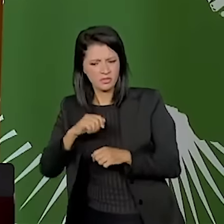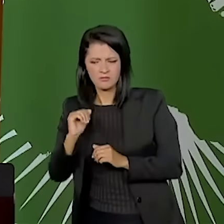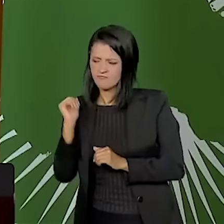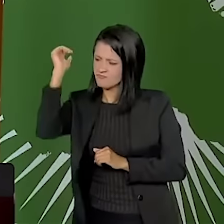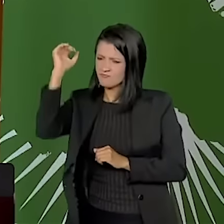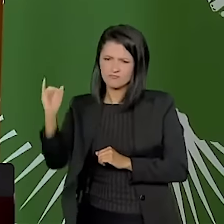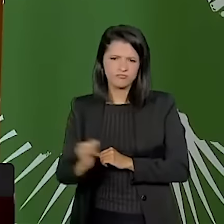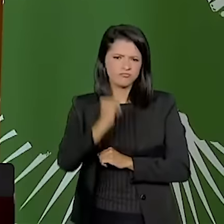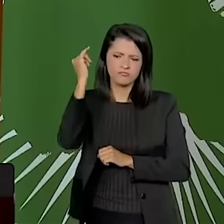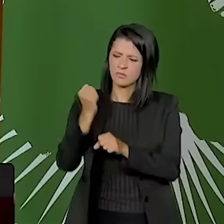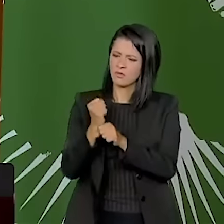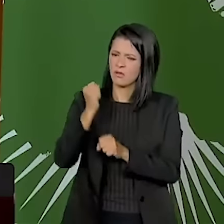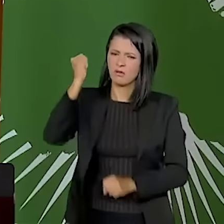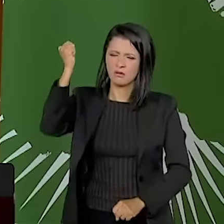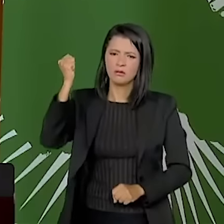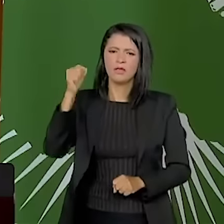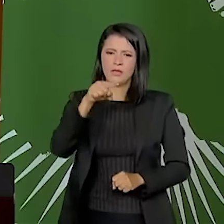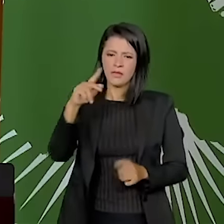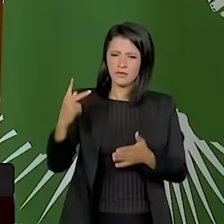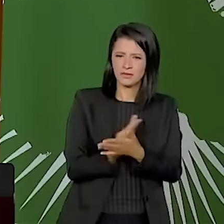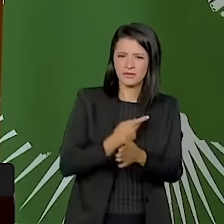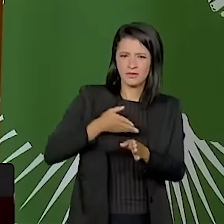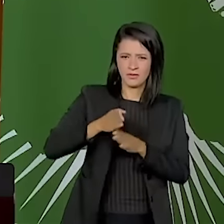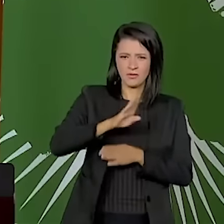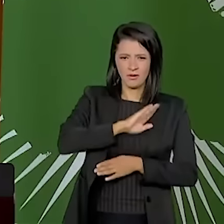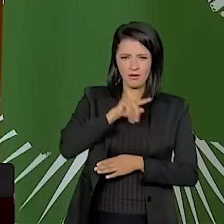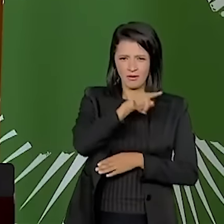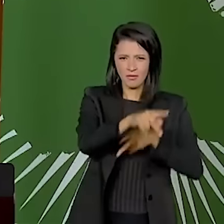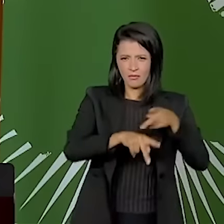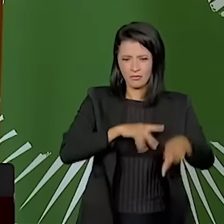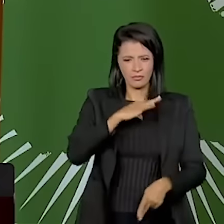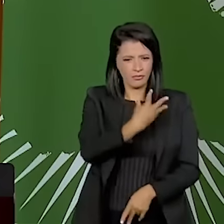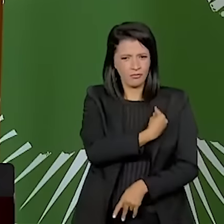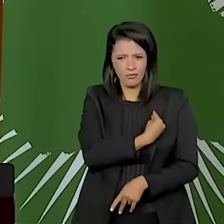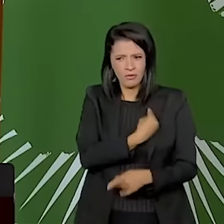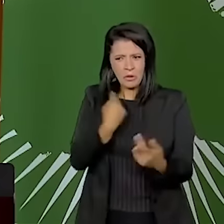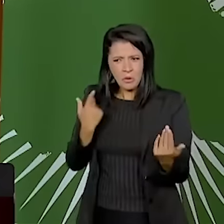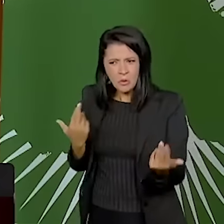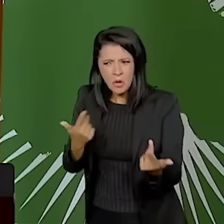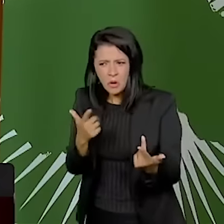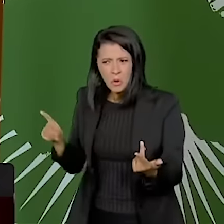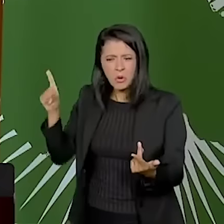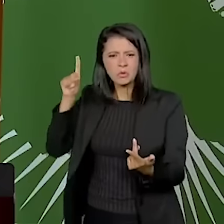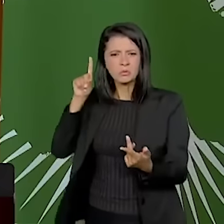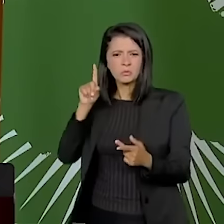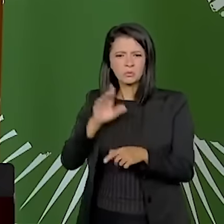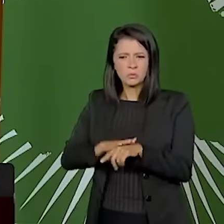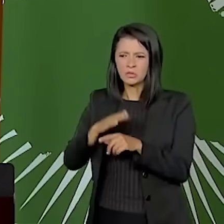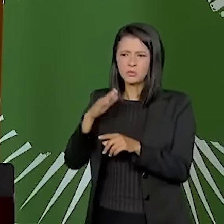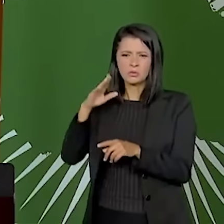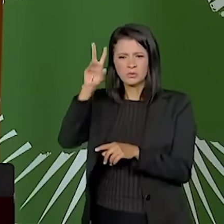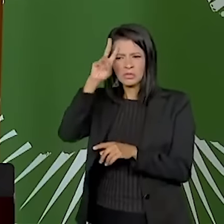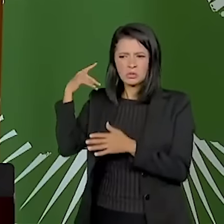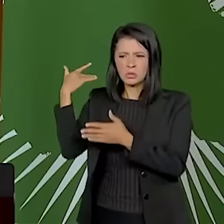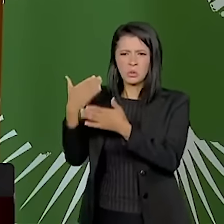Sabe, o que está acontecendo na faixa de Gaza com o povo palestino não existe em nenhum outro momento histórico.